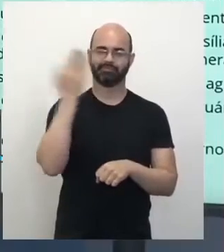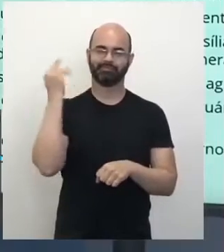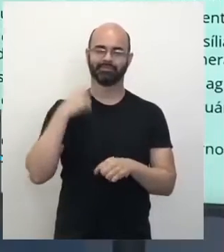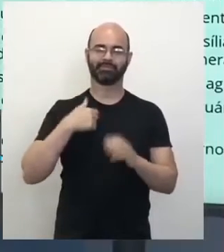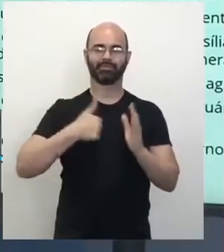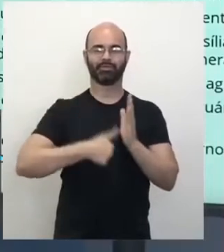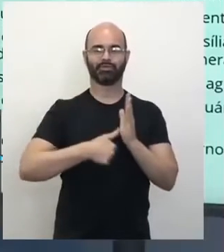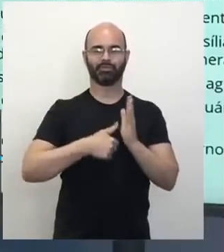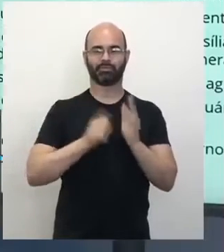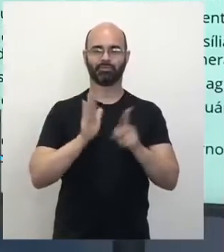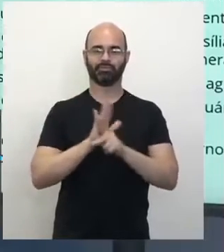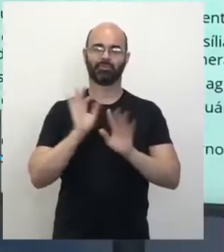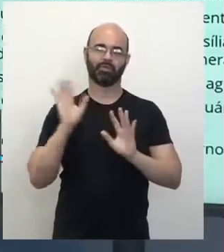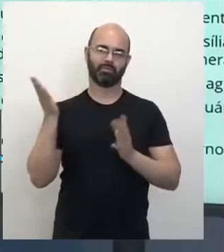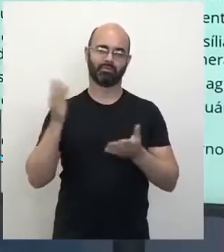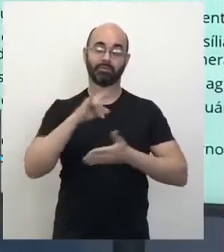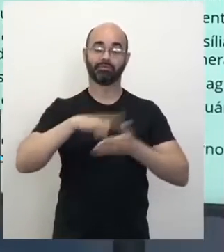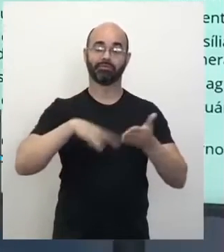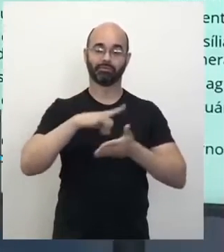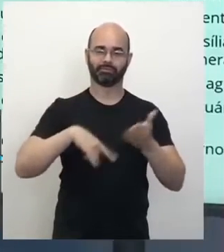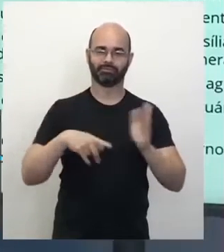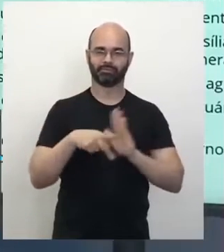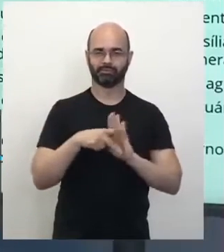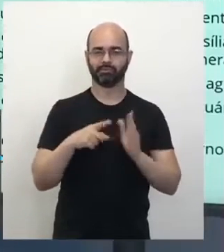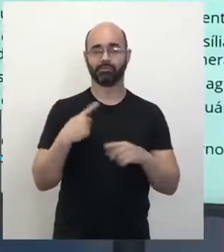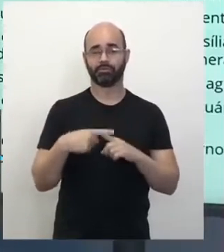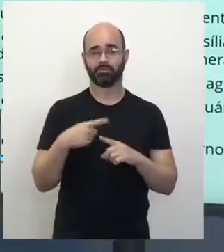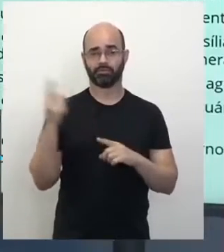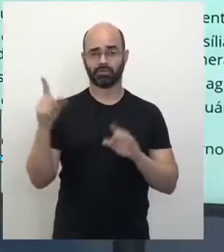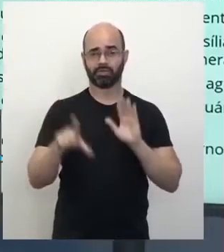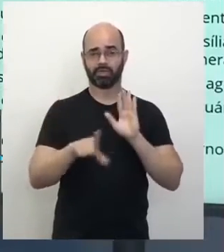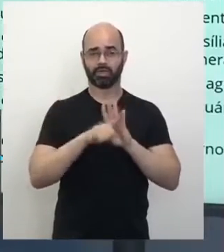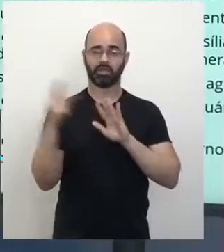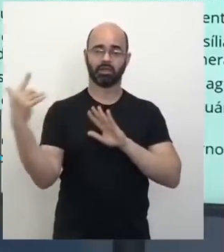Então foi importante, por quê? Porque essa lei de imigração ela é de